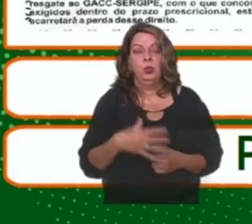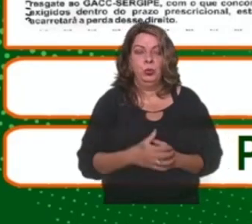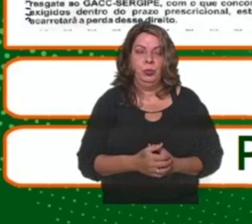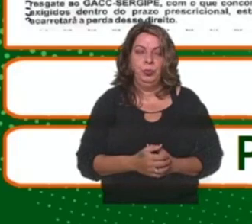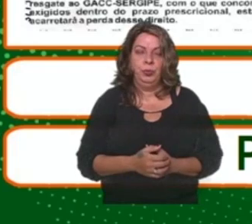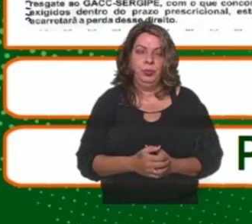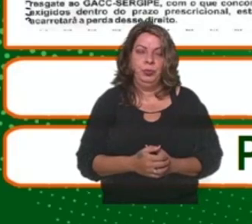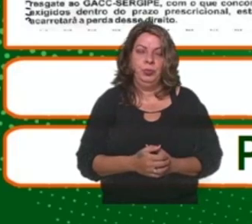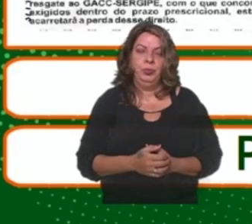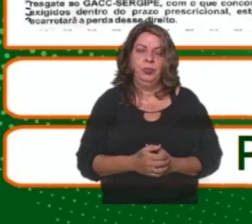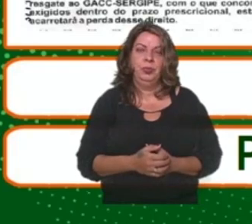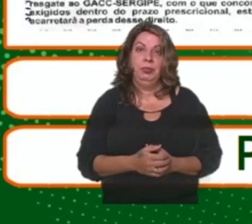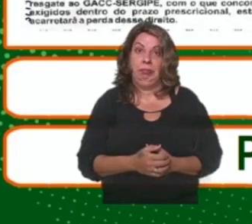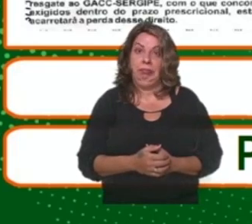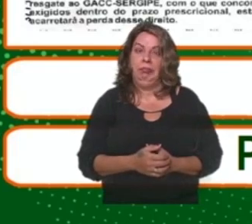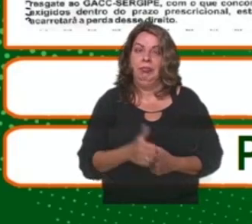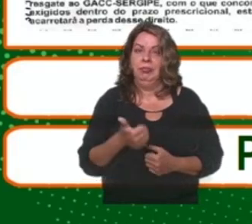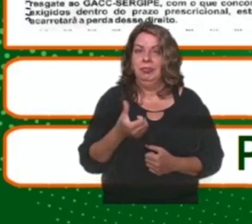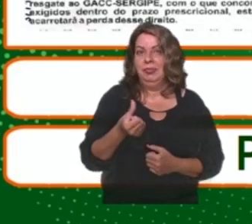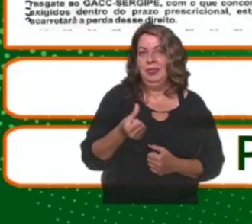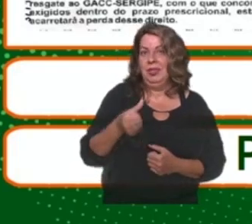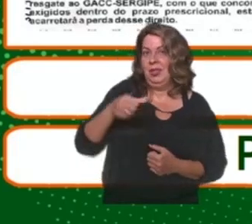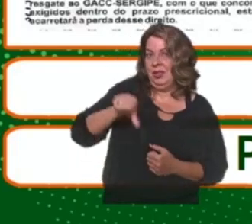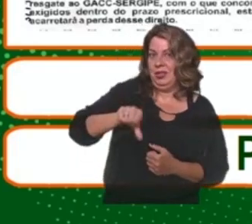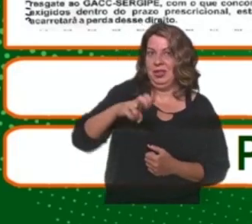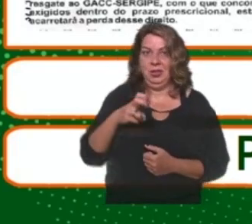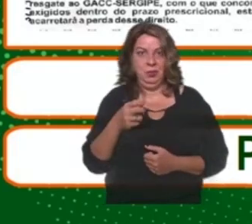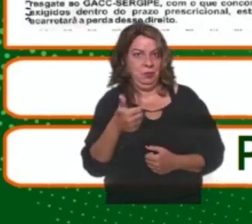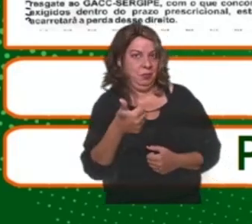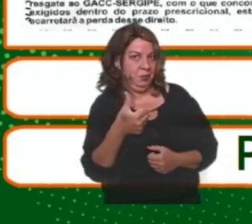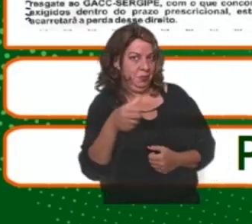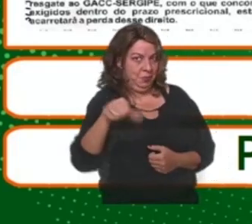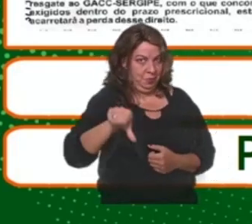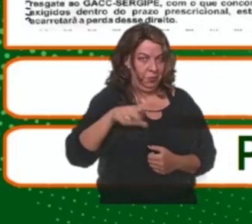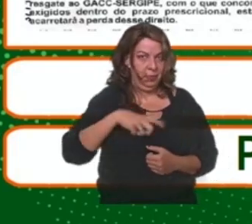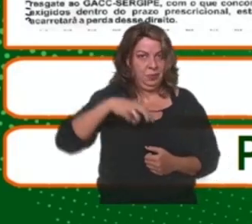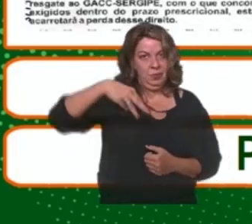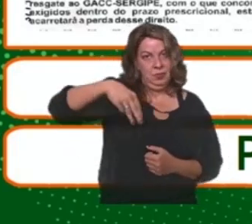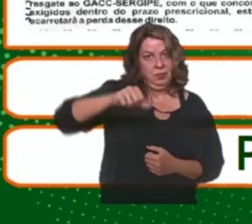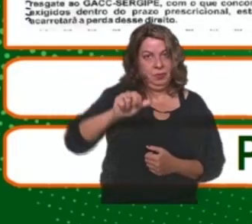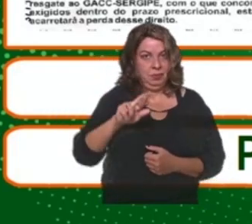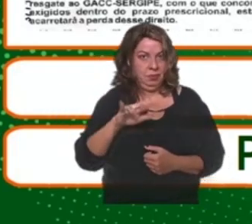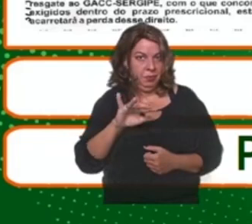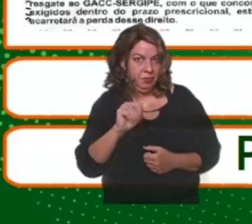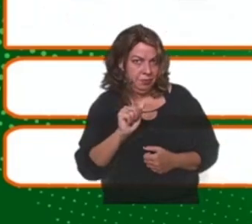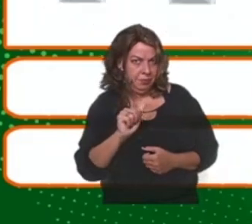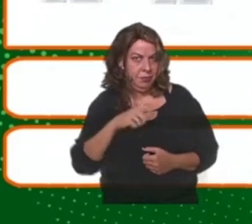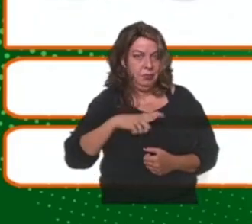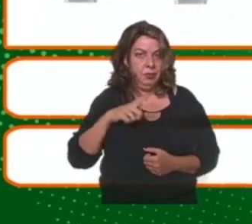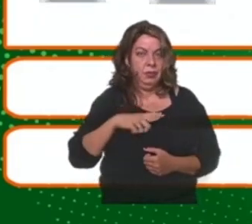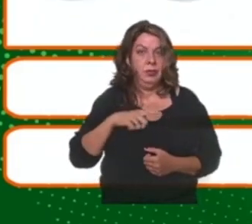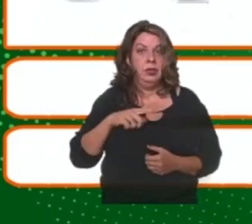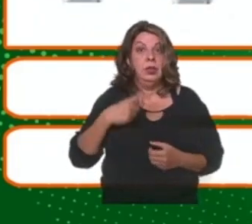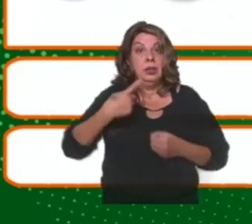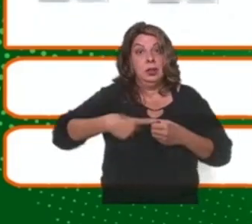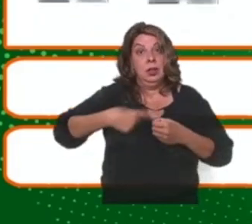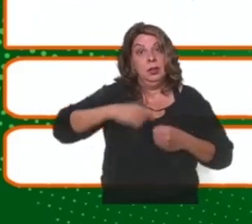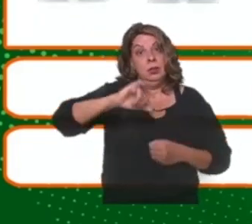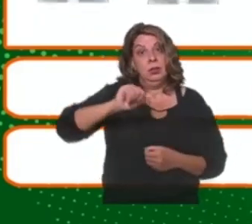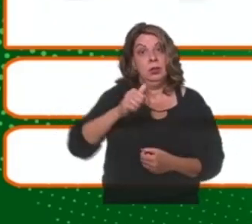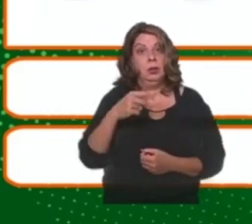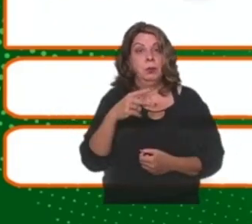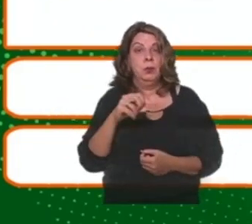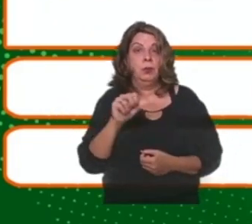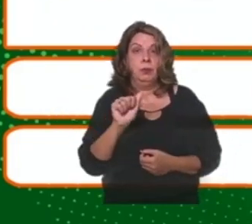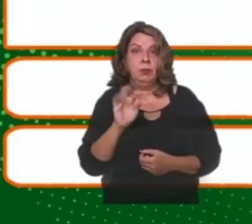R$500. E olha aqui, gente, o título é 169599 Márcia. Márcia de Japoatã adquiriu aí